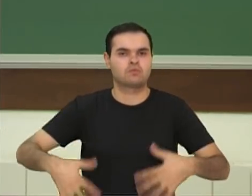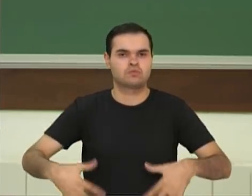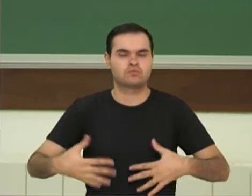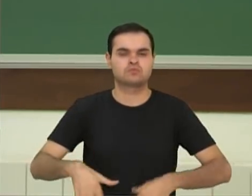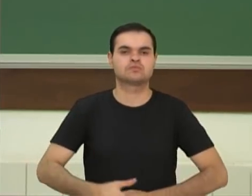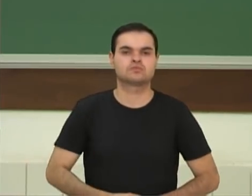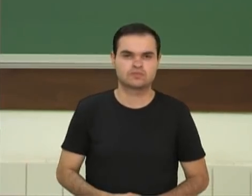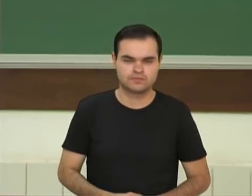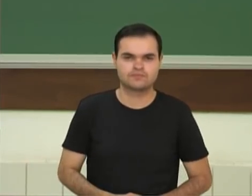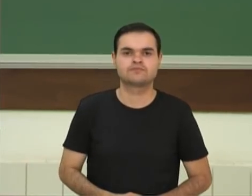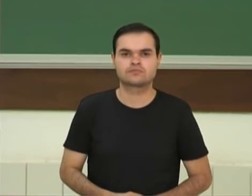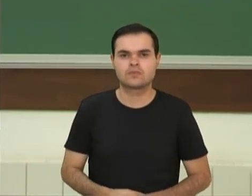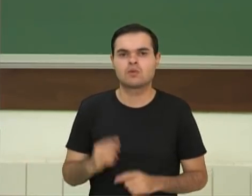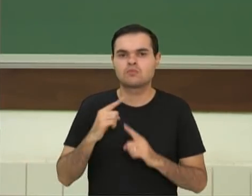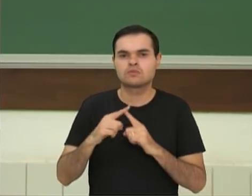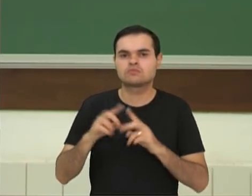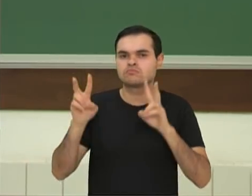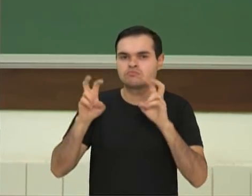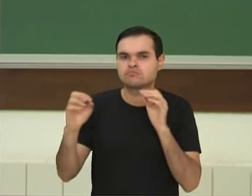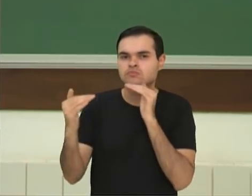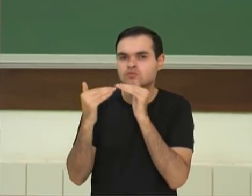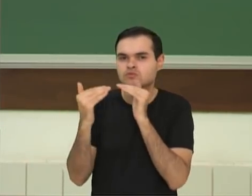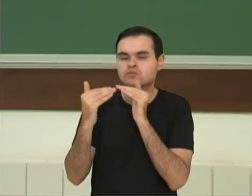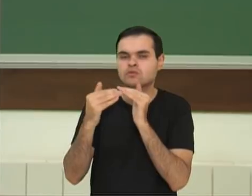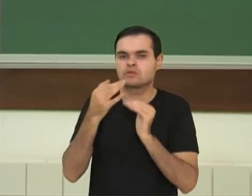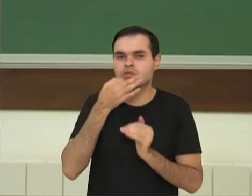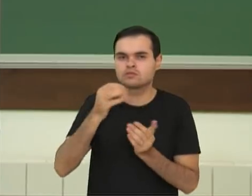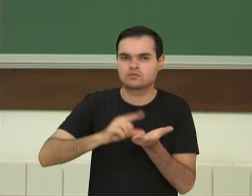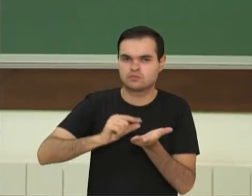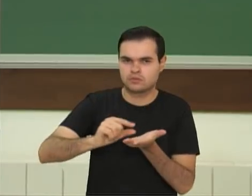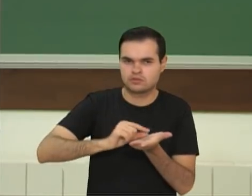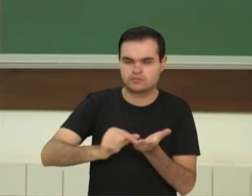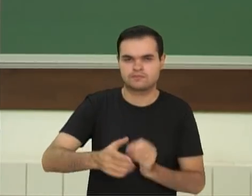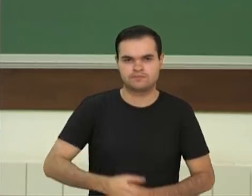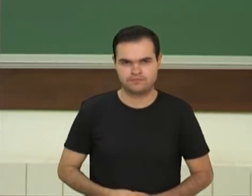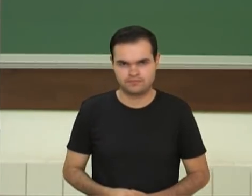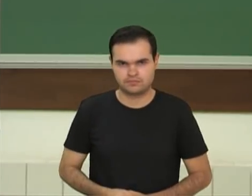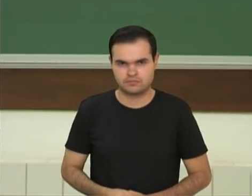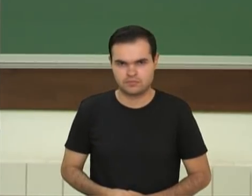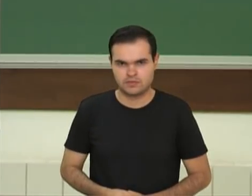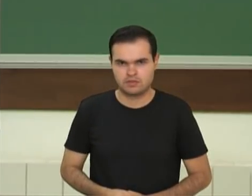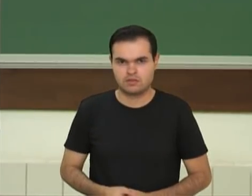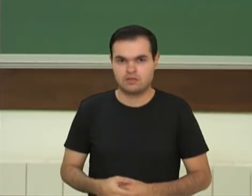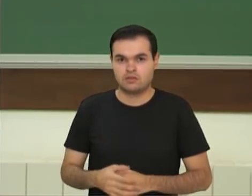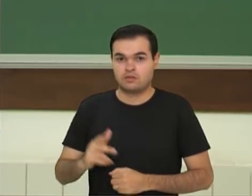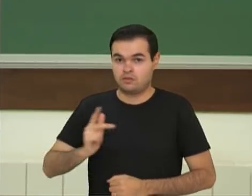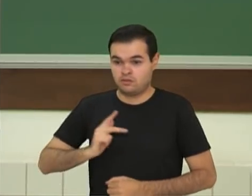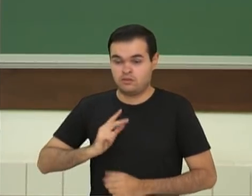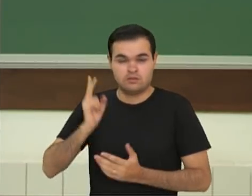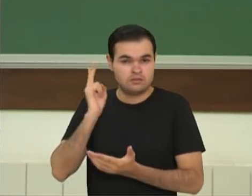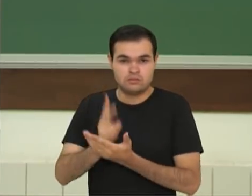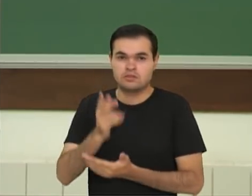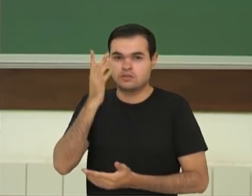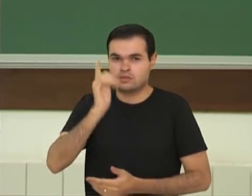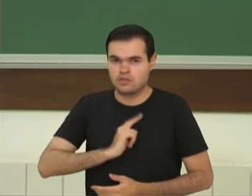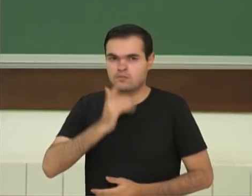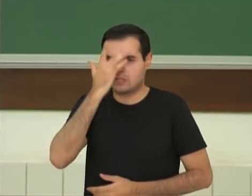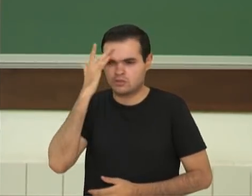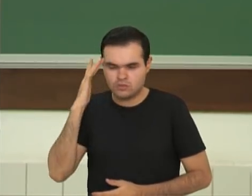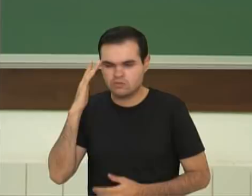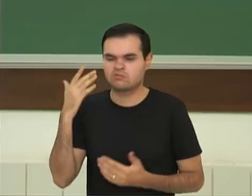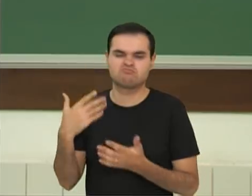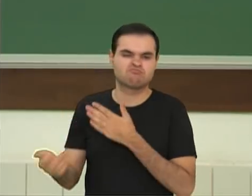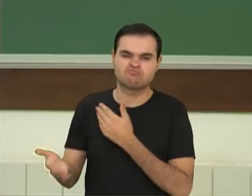artigo de opinião que estamos lendo, né? A privacidade sempre gera polêmica, porque tem gente que não se importa e tem gente que se